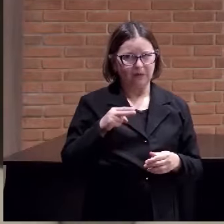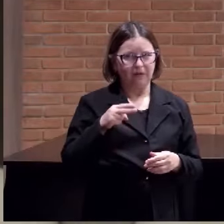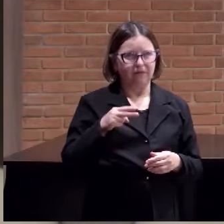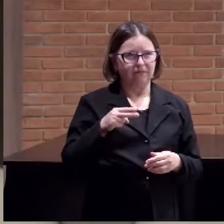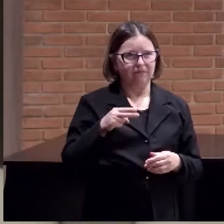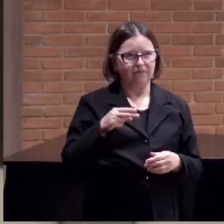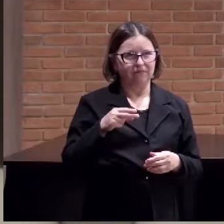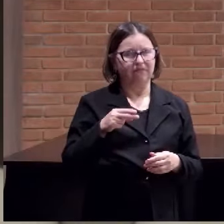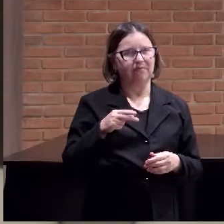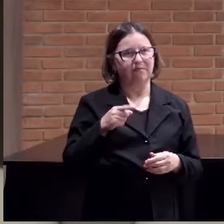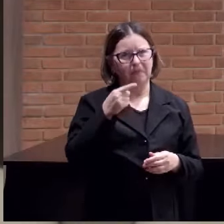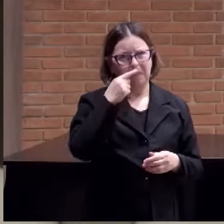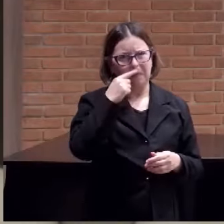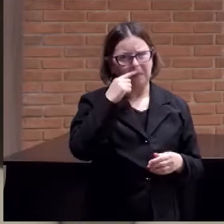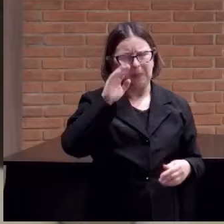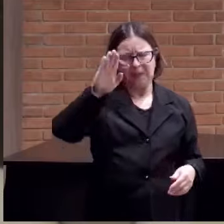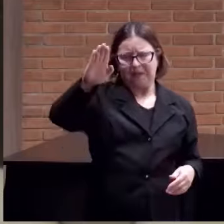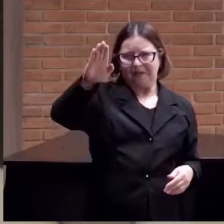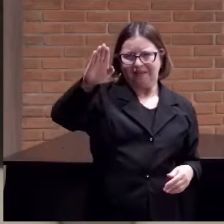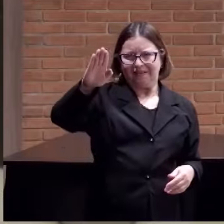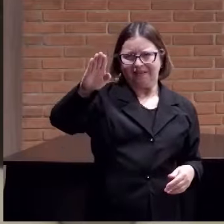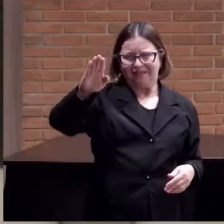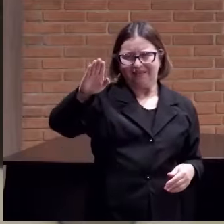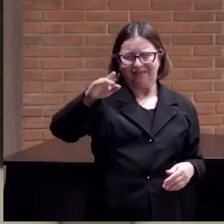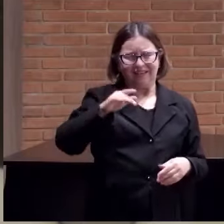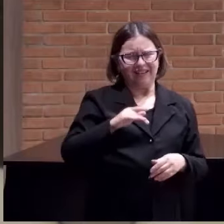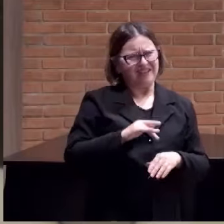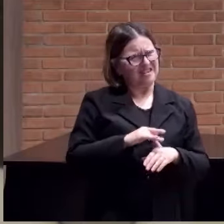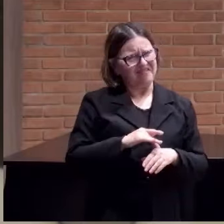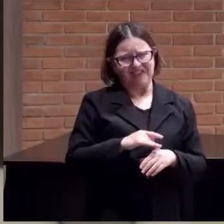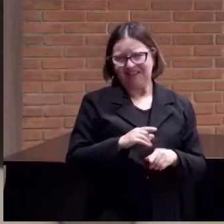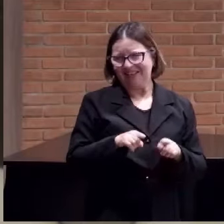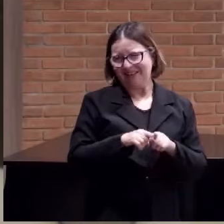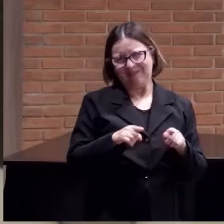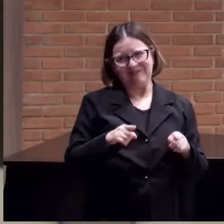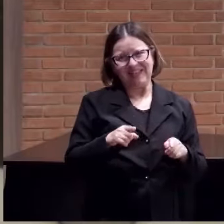camuflado. Tenho a mesma natureza que ele.